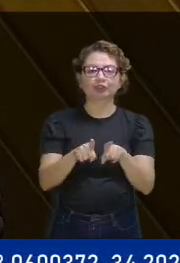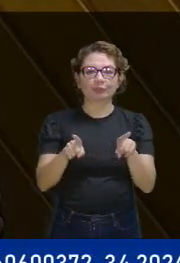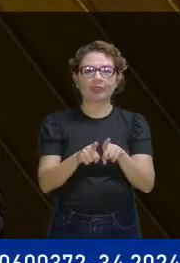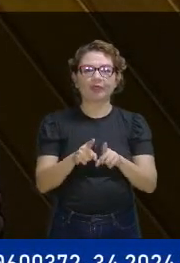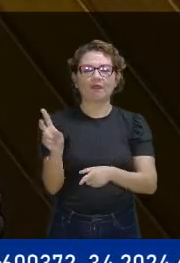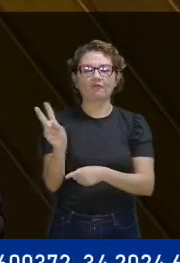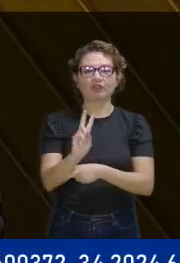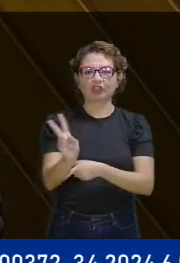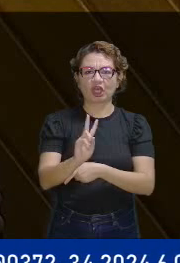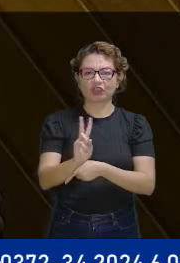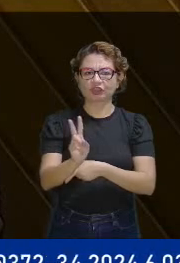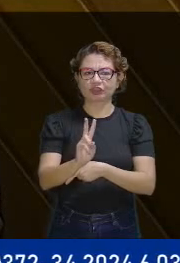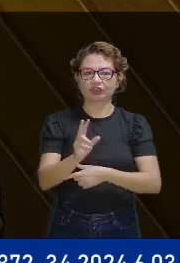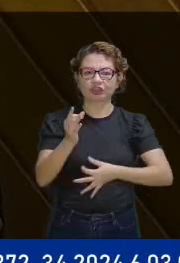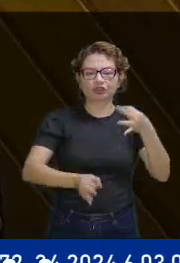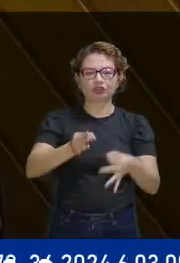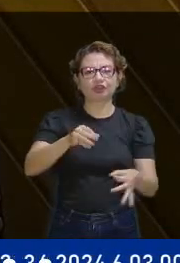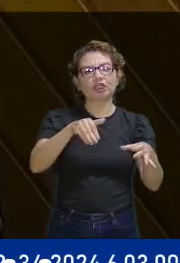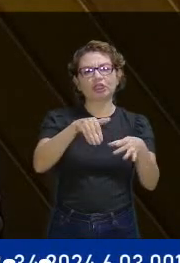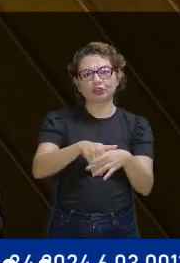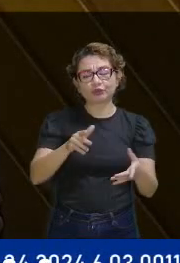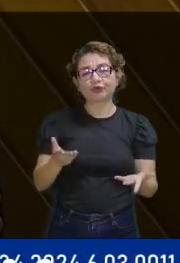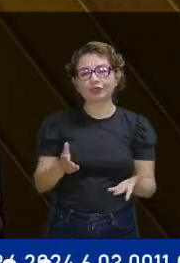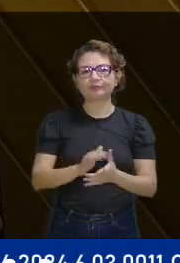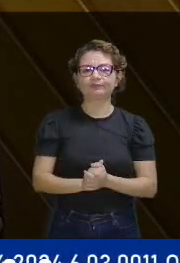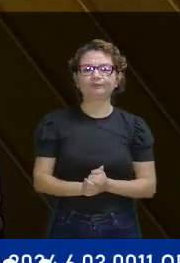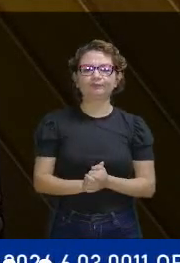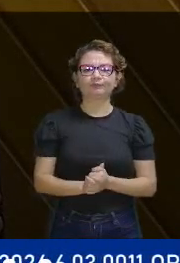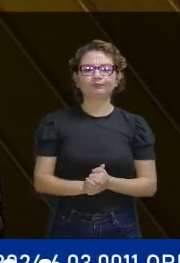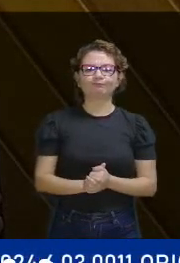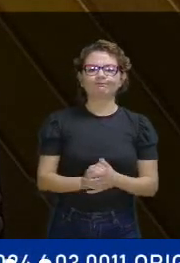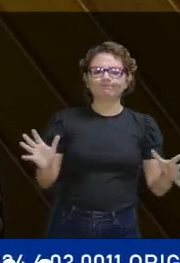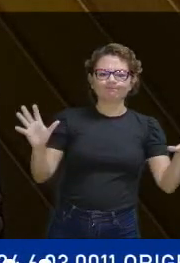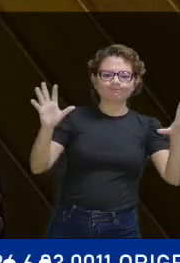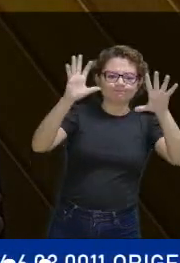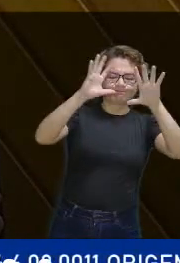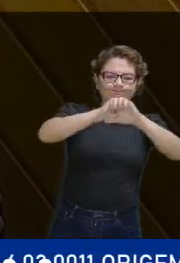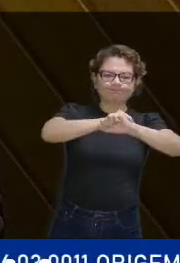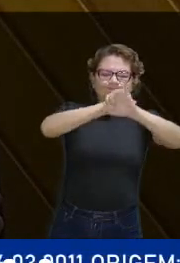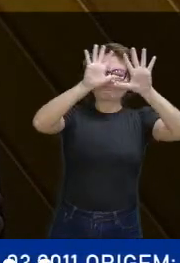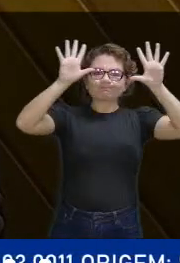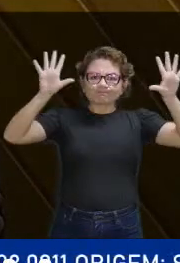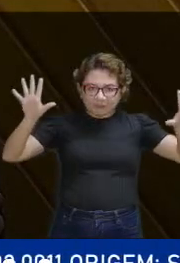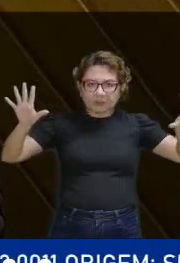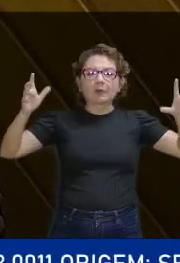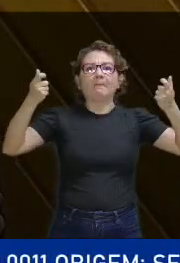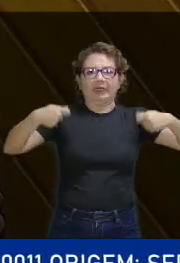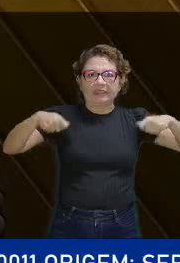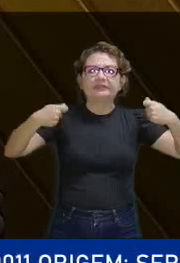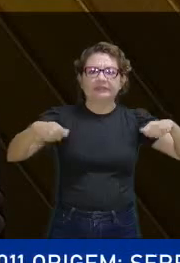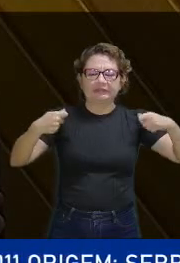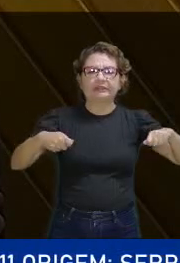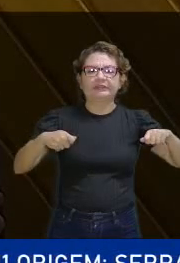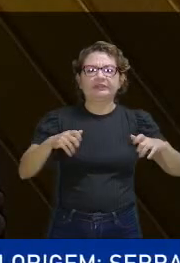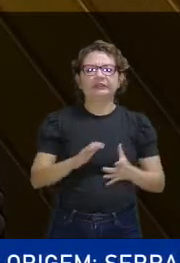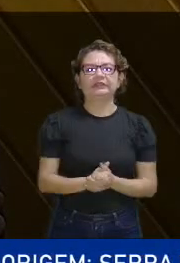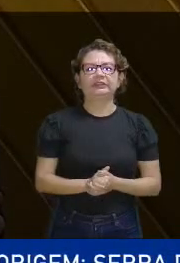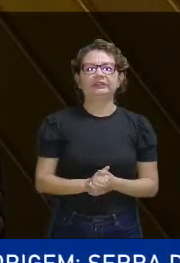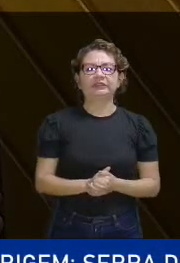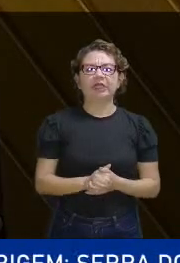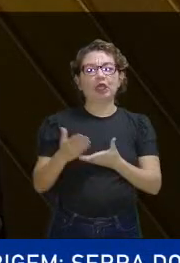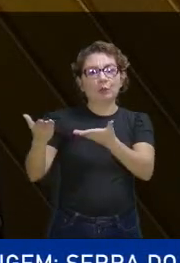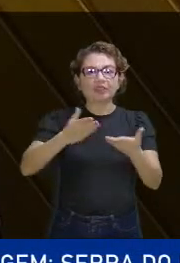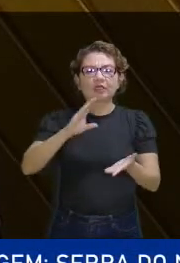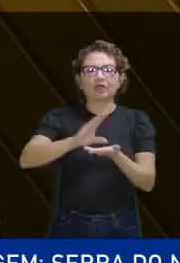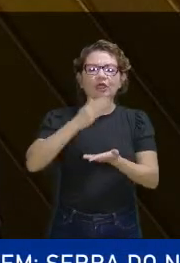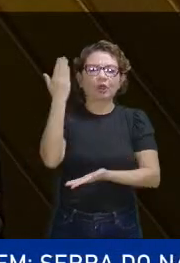devida fiscalização da Justiça Eleitoral e compromete a transparência e a confiabilidade das contas